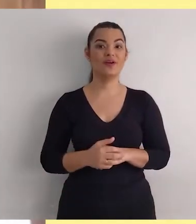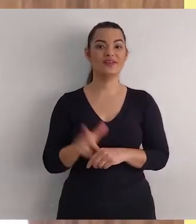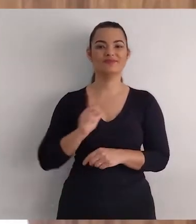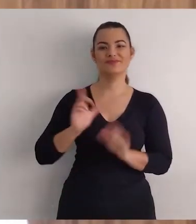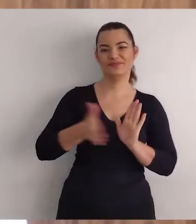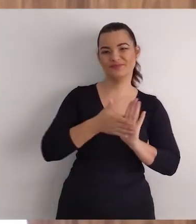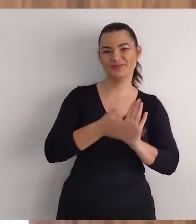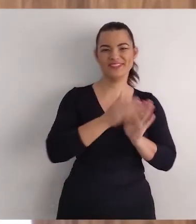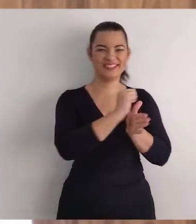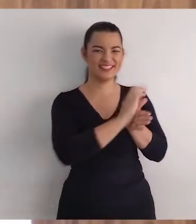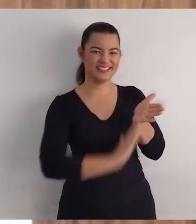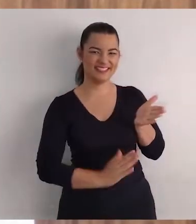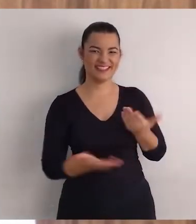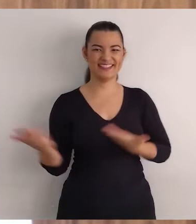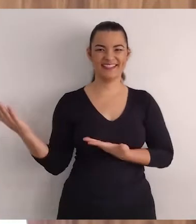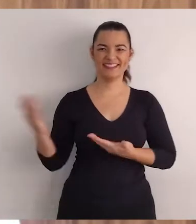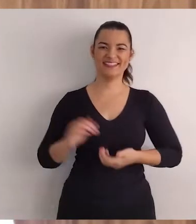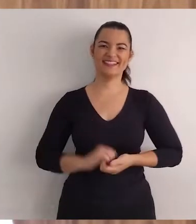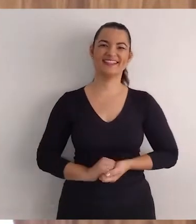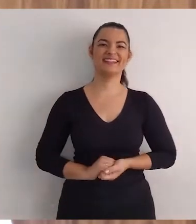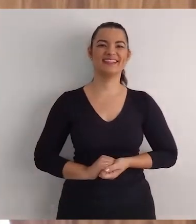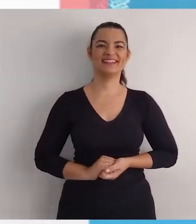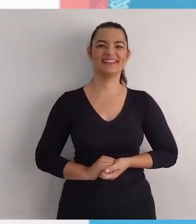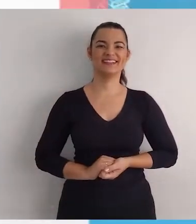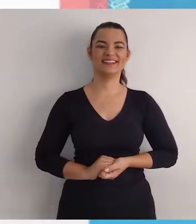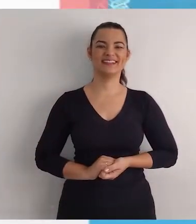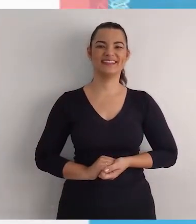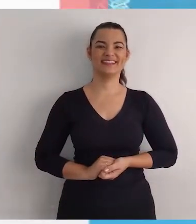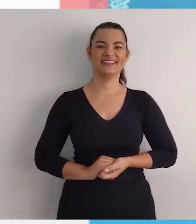Fique agora com a nossa proposta do dia.